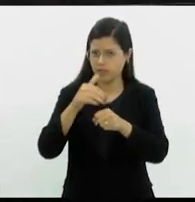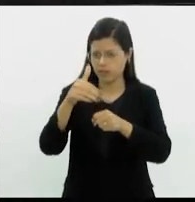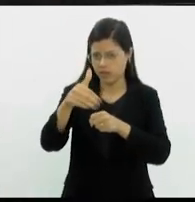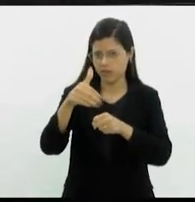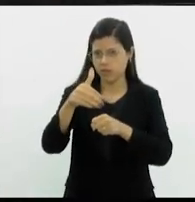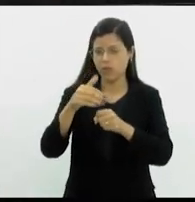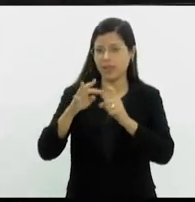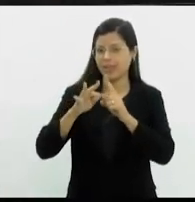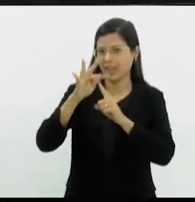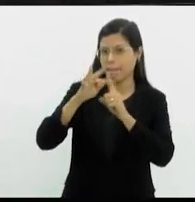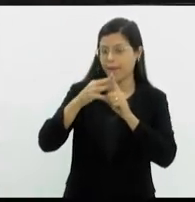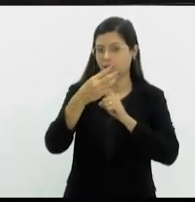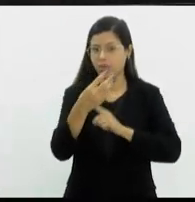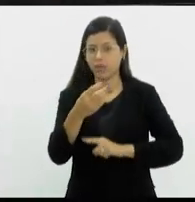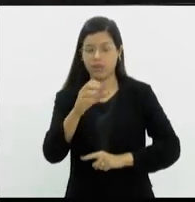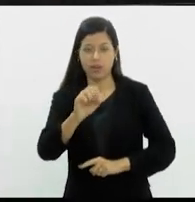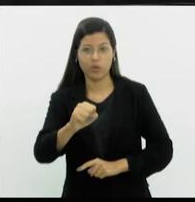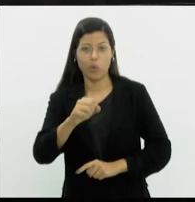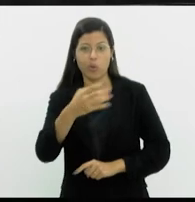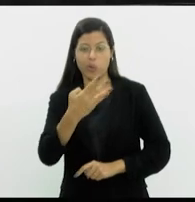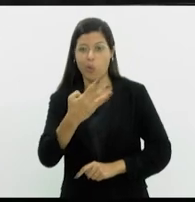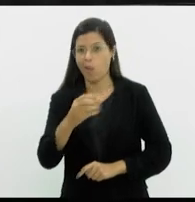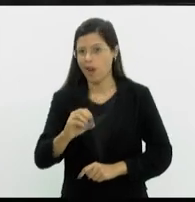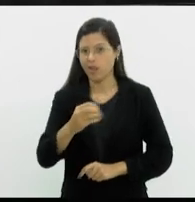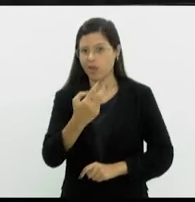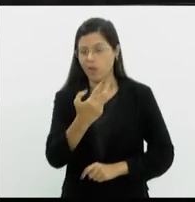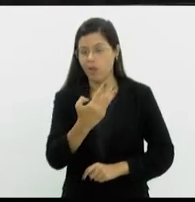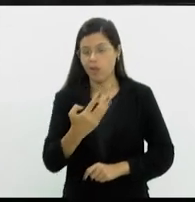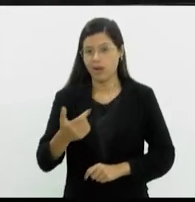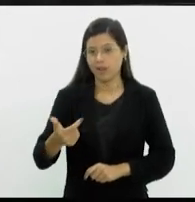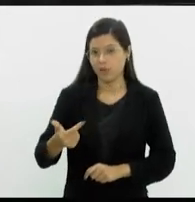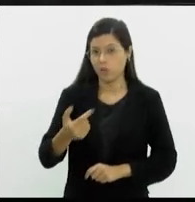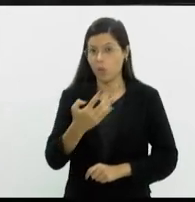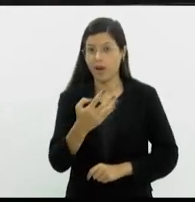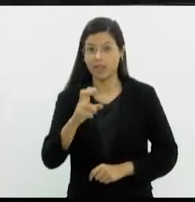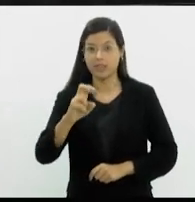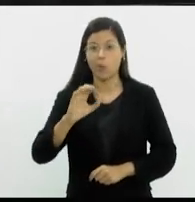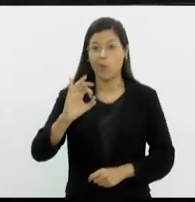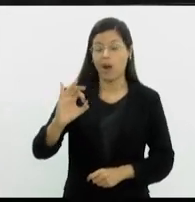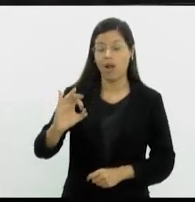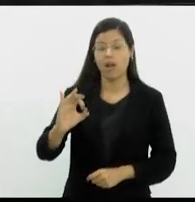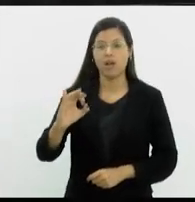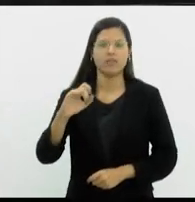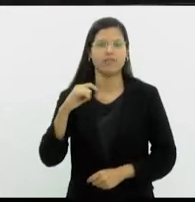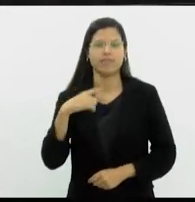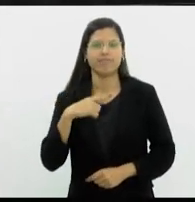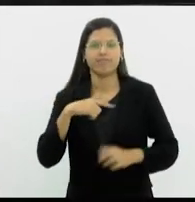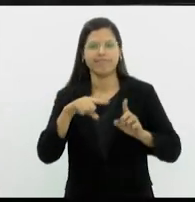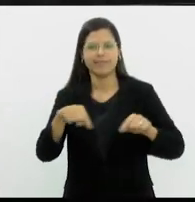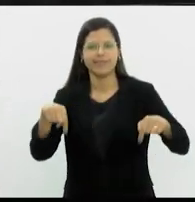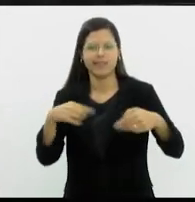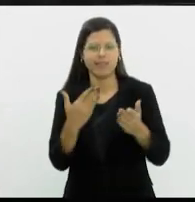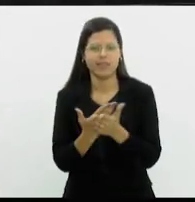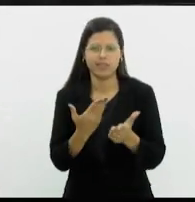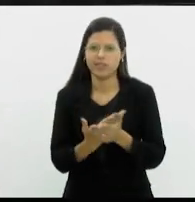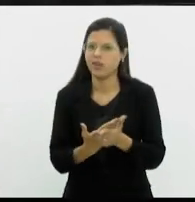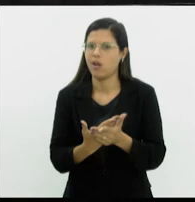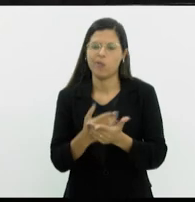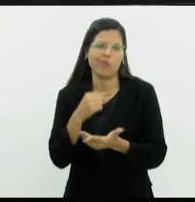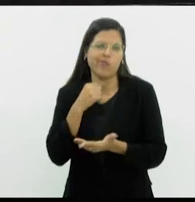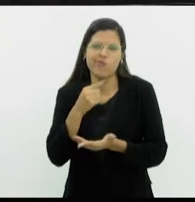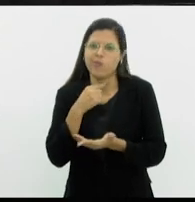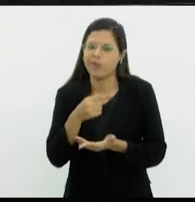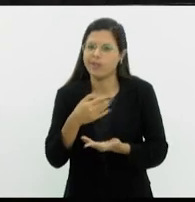temperaturas batendo 38, 40, 42, 45 graus, a gente tem salas de aula insalubre com mais